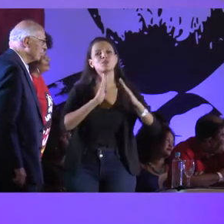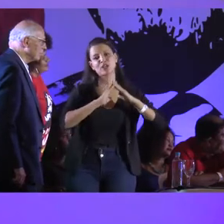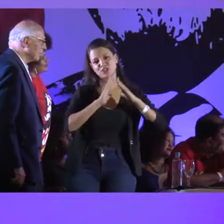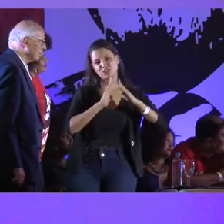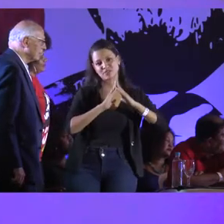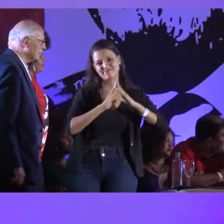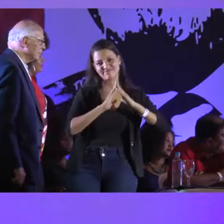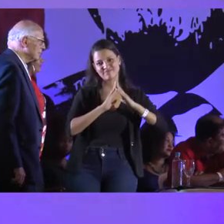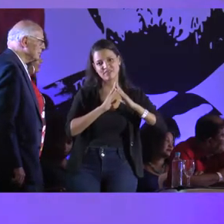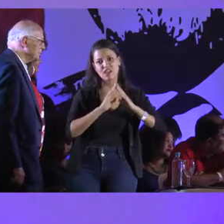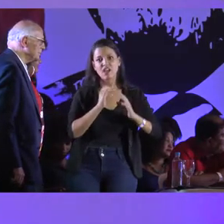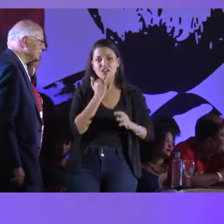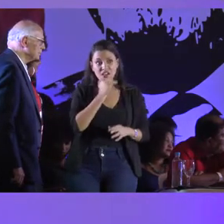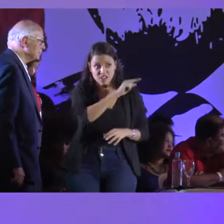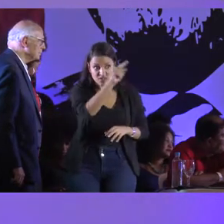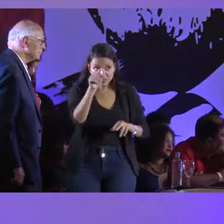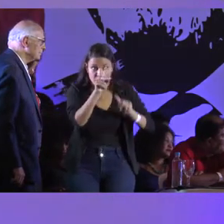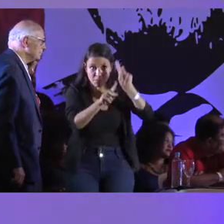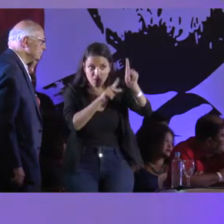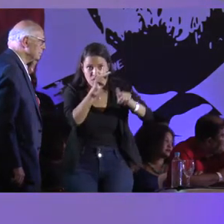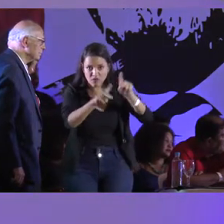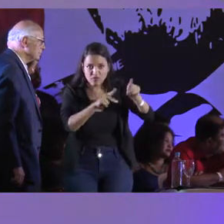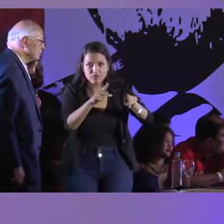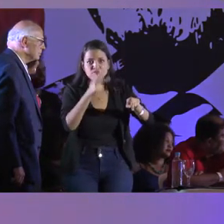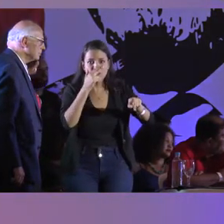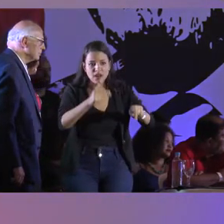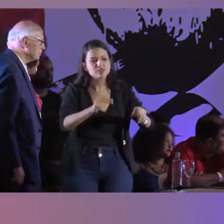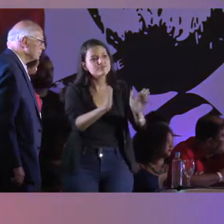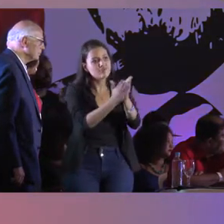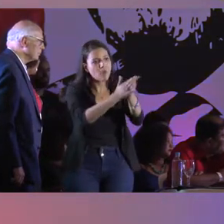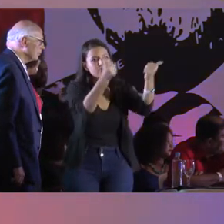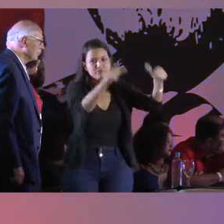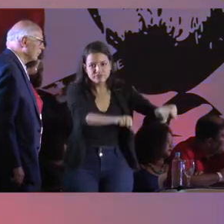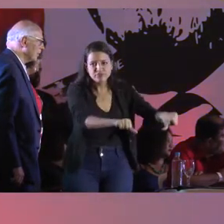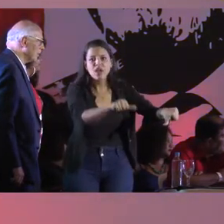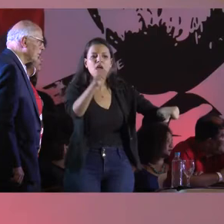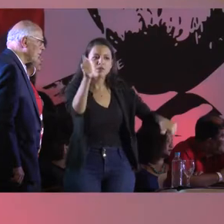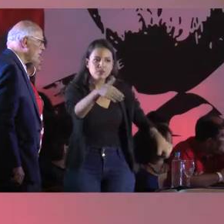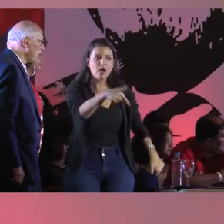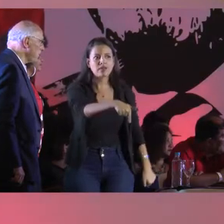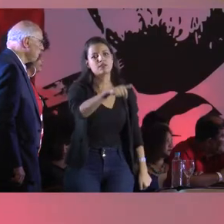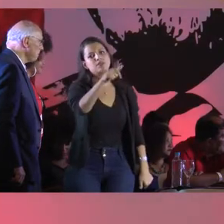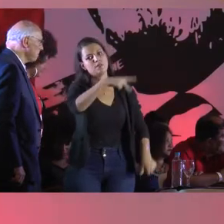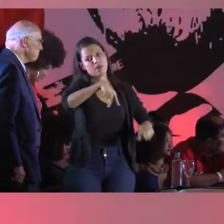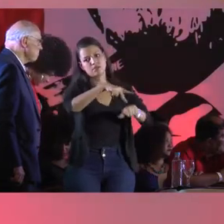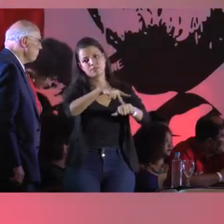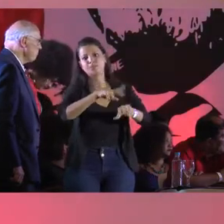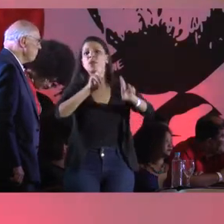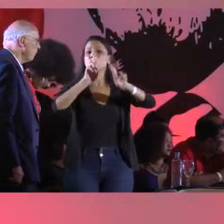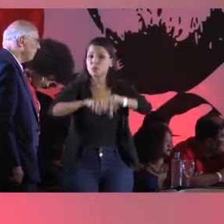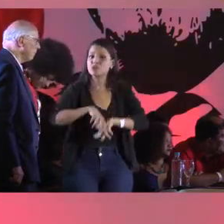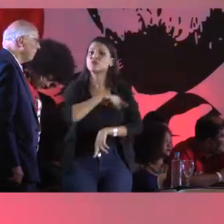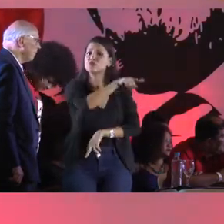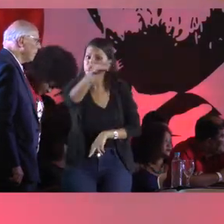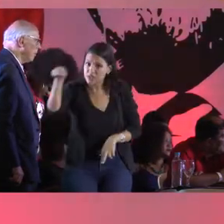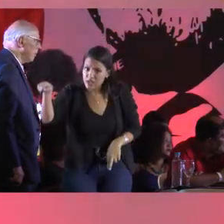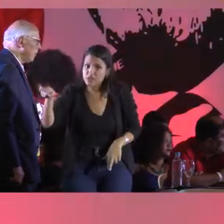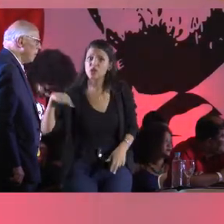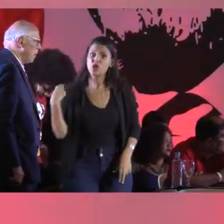é jogado na sarjeta desse país. Por isso, companheiros e companheiras, nós